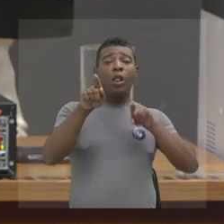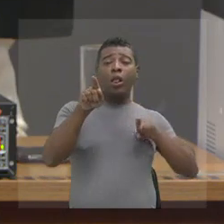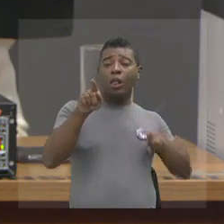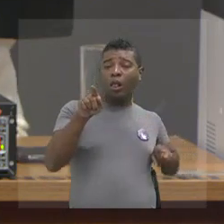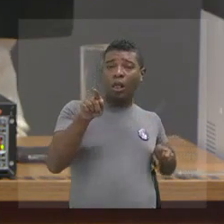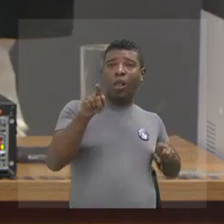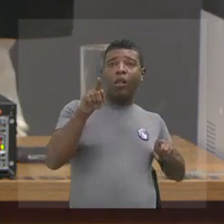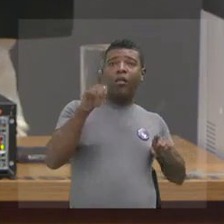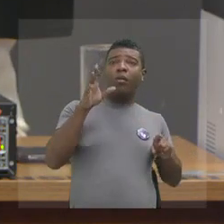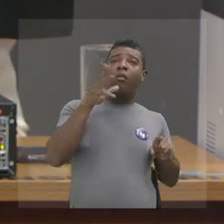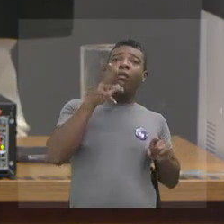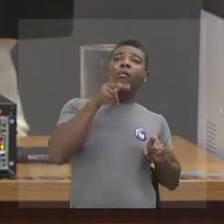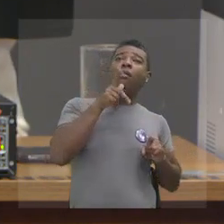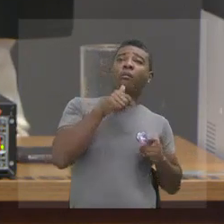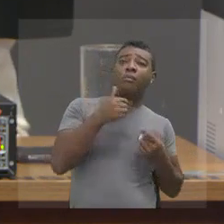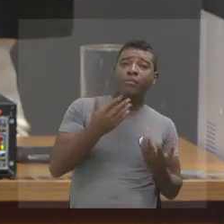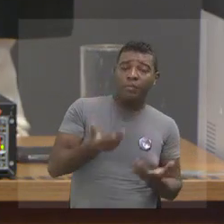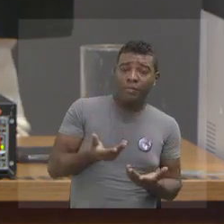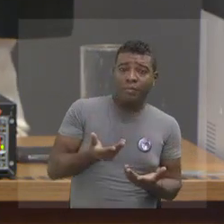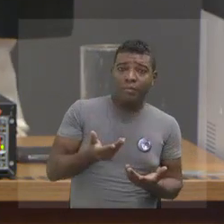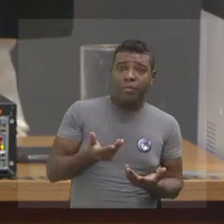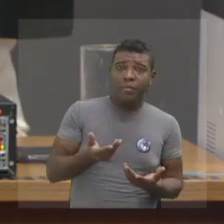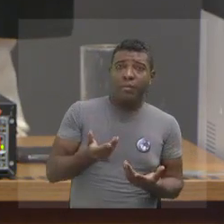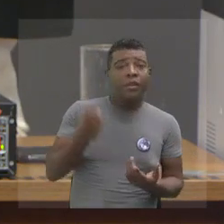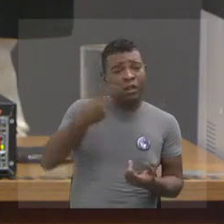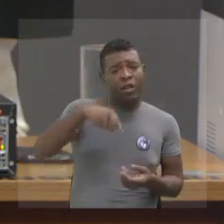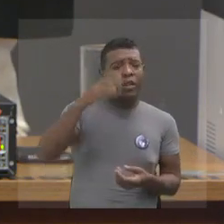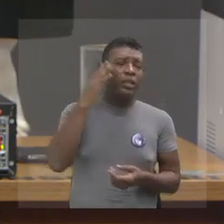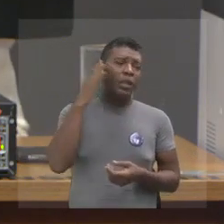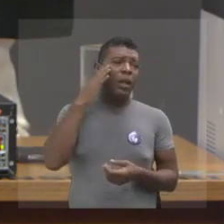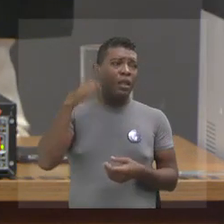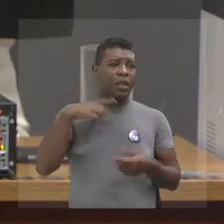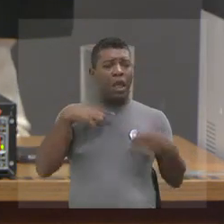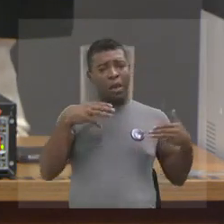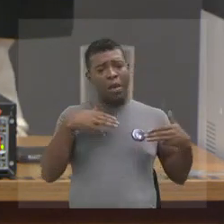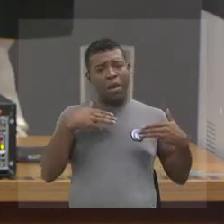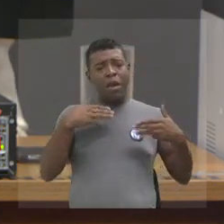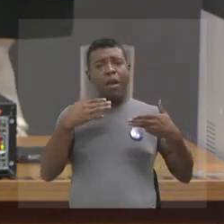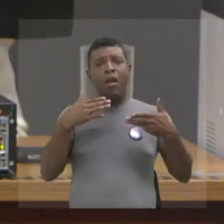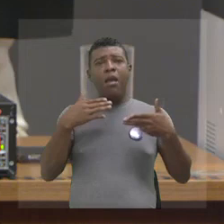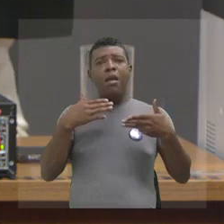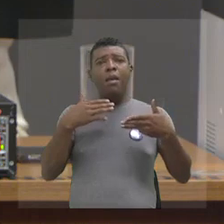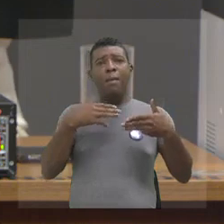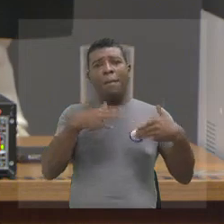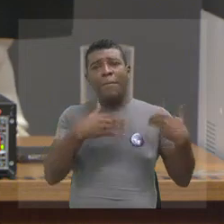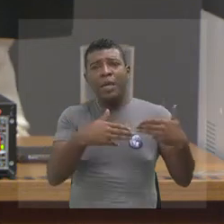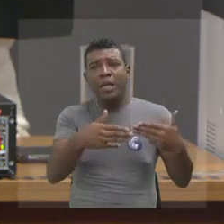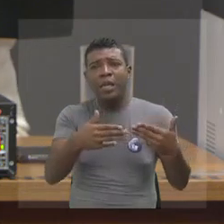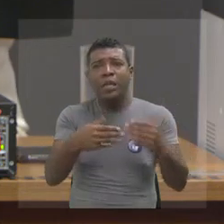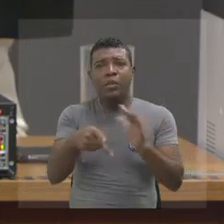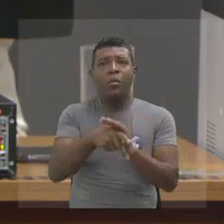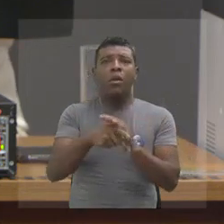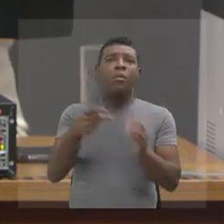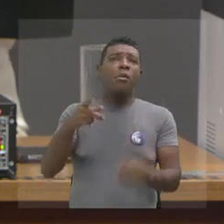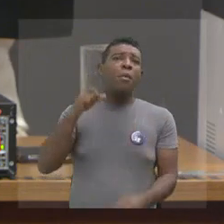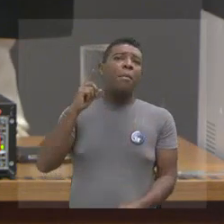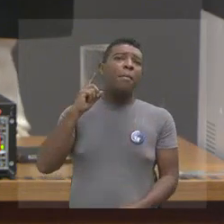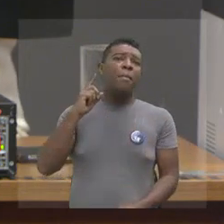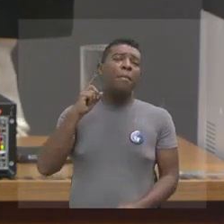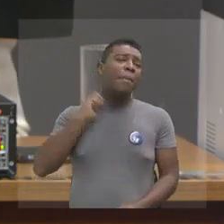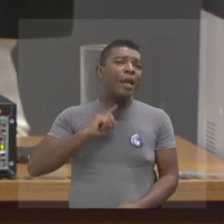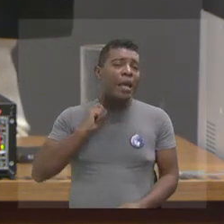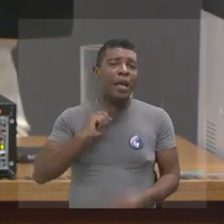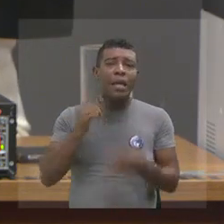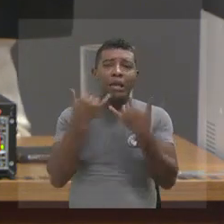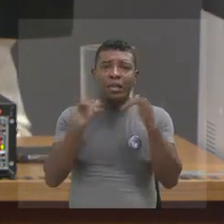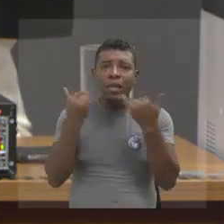de de energia e nós hoje temos o ministro de Minas energia Eu acho que a gente tem que aproveitar esse momento para